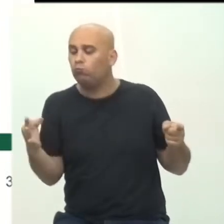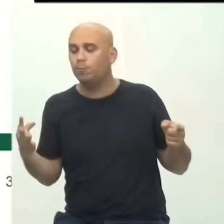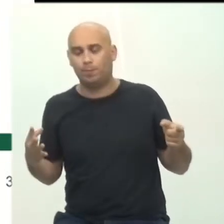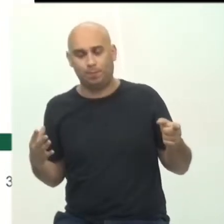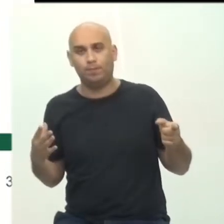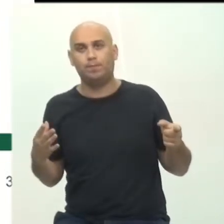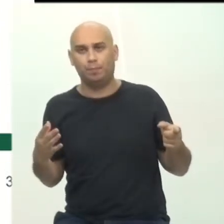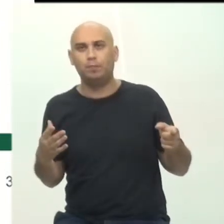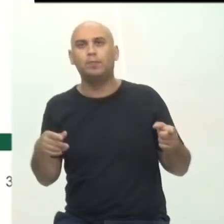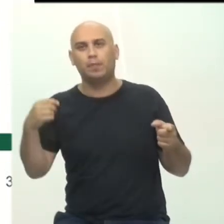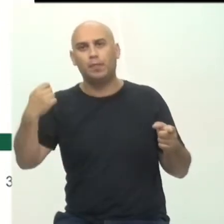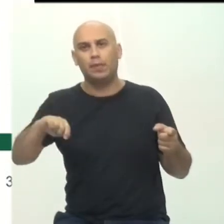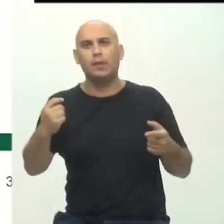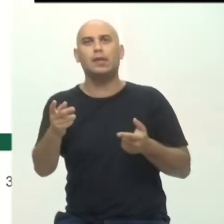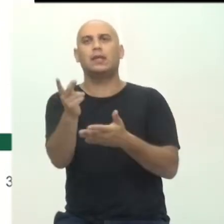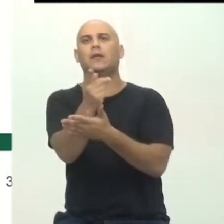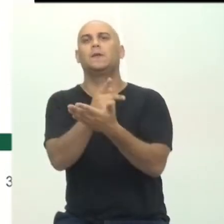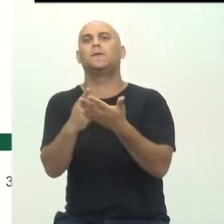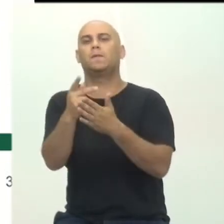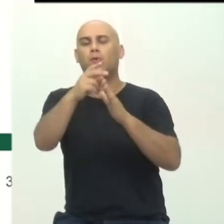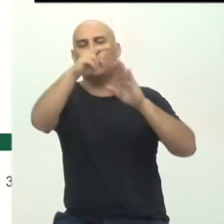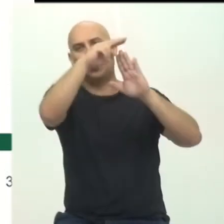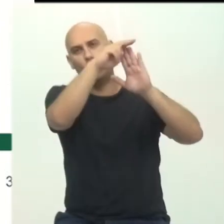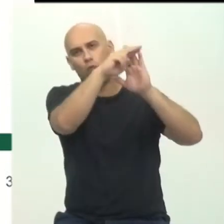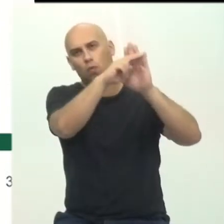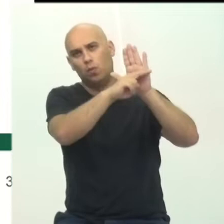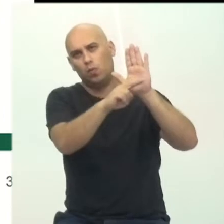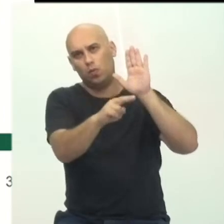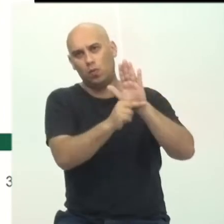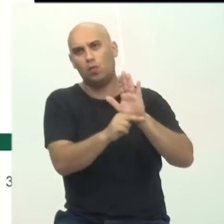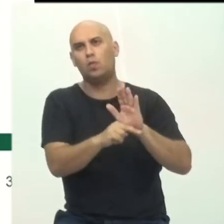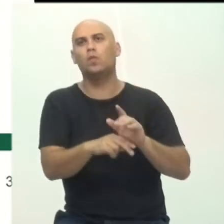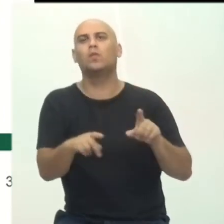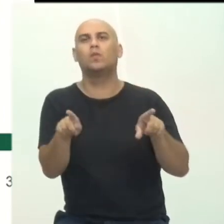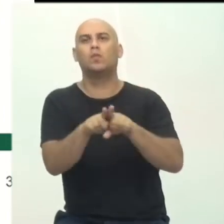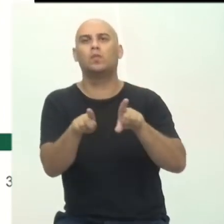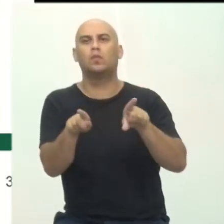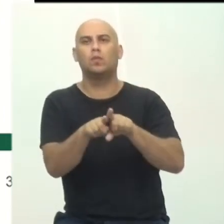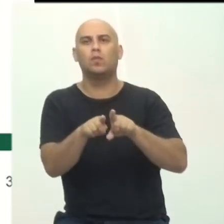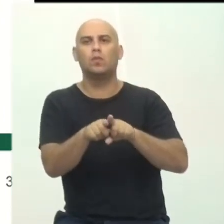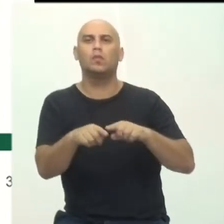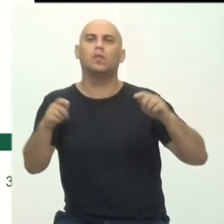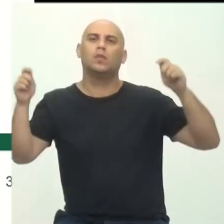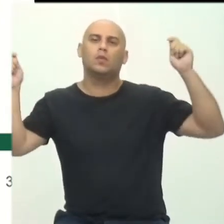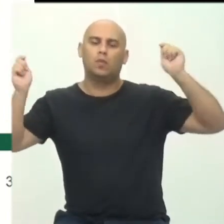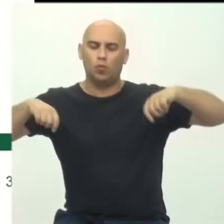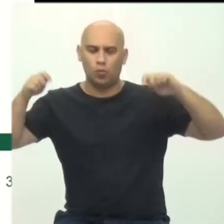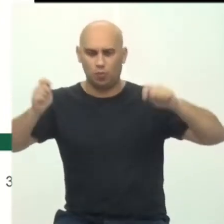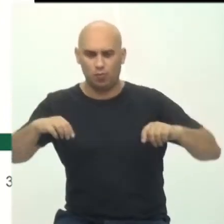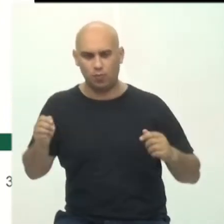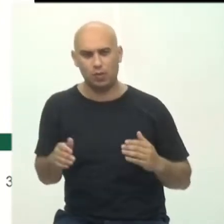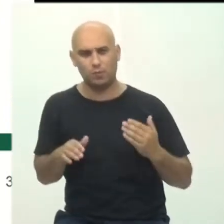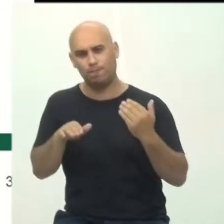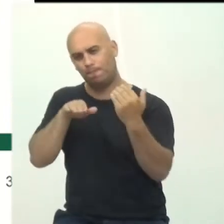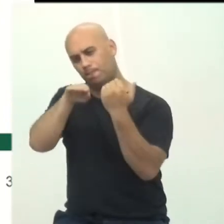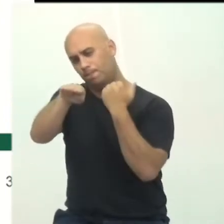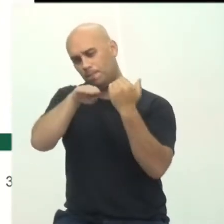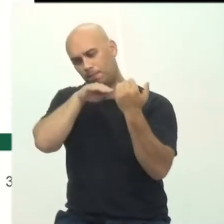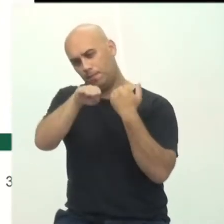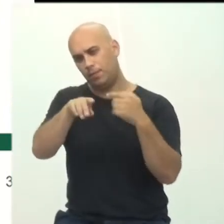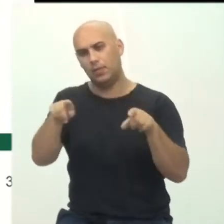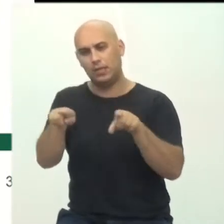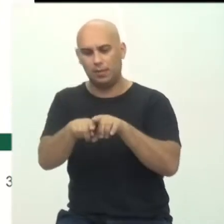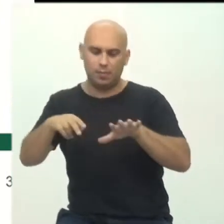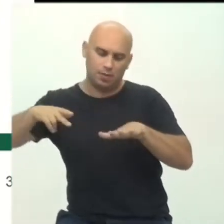esse desenho aí é de acordo com norma, que é usado tanto ao longo dos trechos, quanto também nas faixas